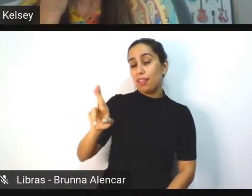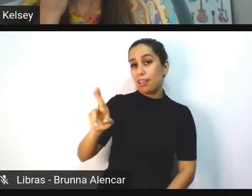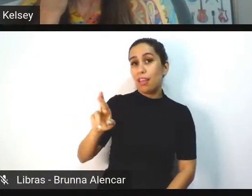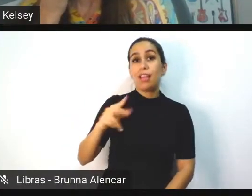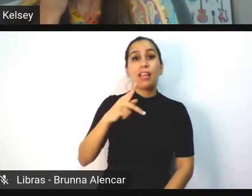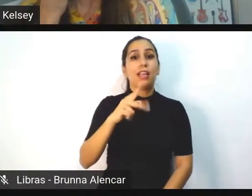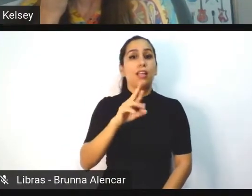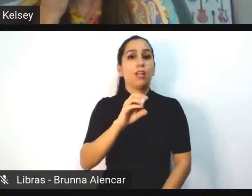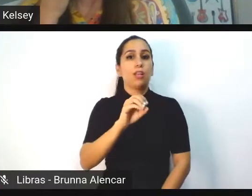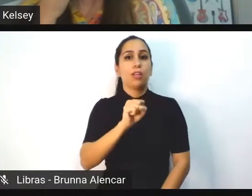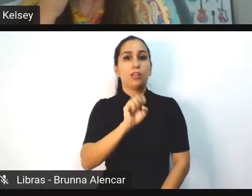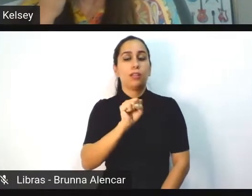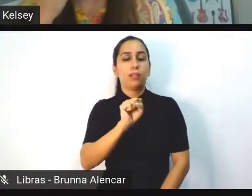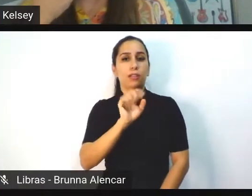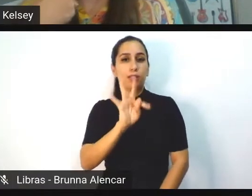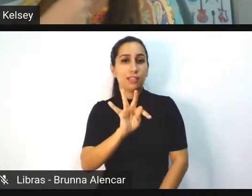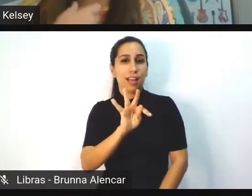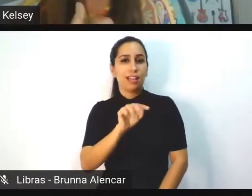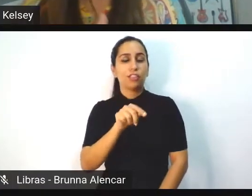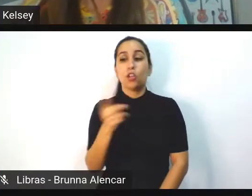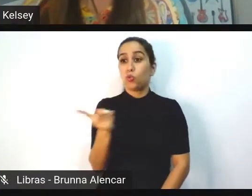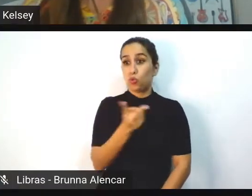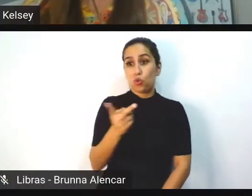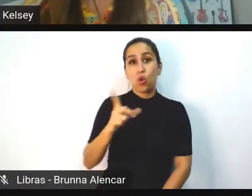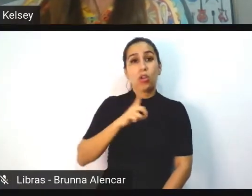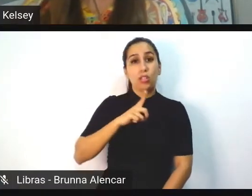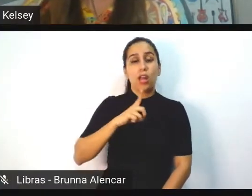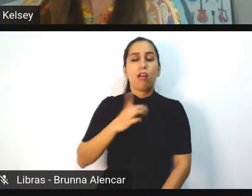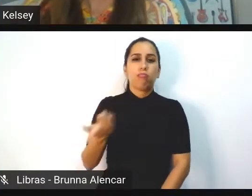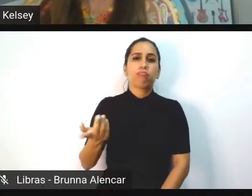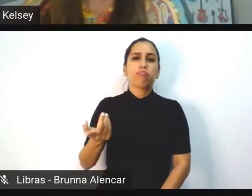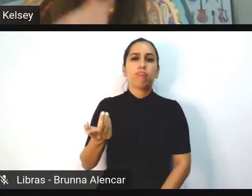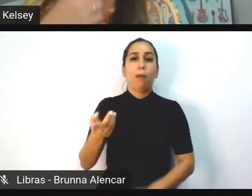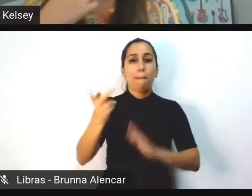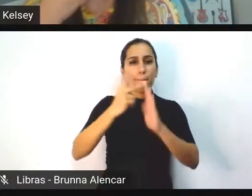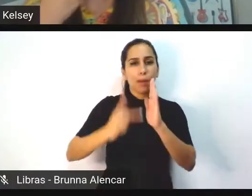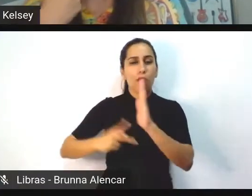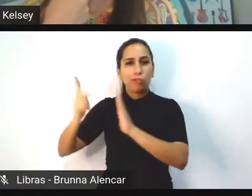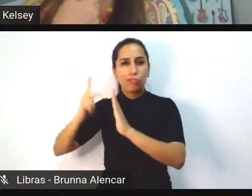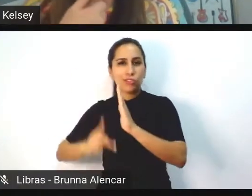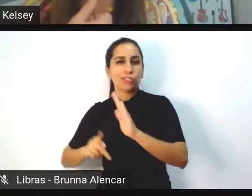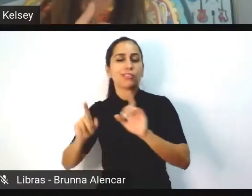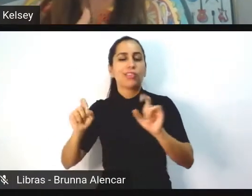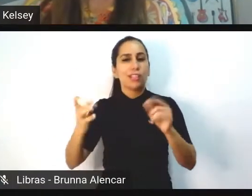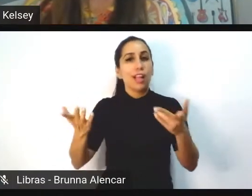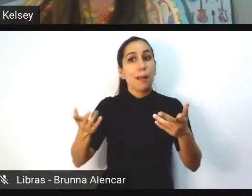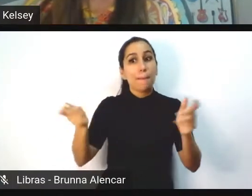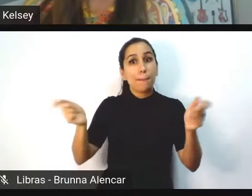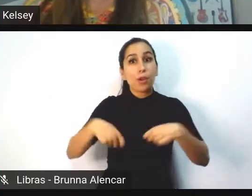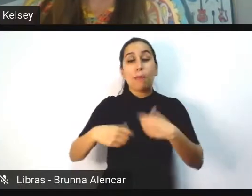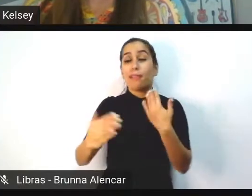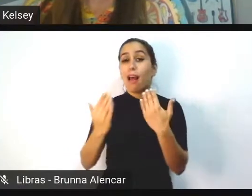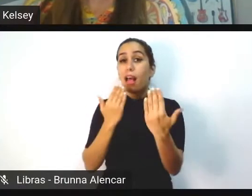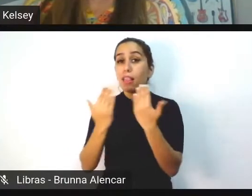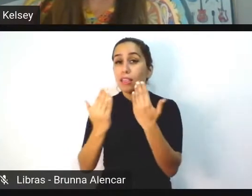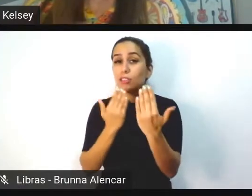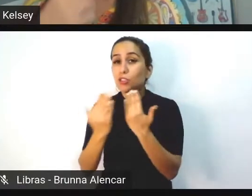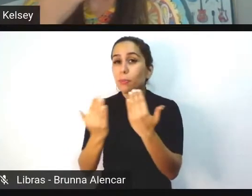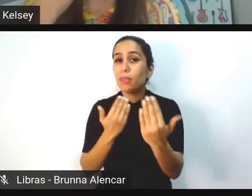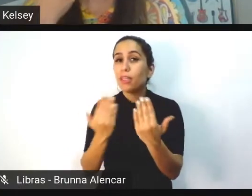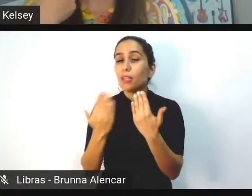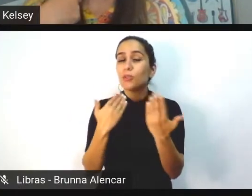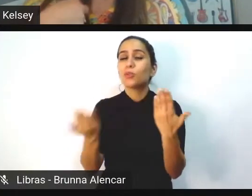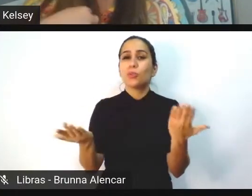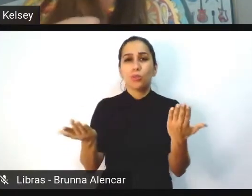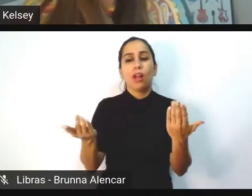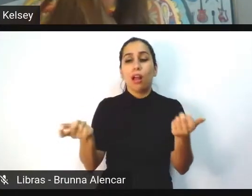que nós inauguramos agora os atendimentos individuais, porque às vezes esse caso a caso, que precisa de uma